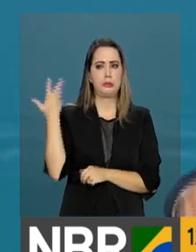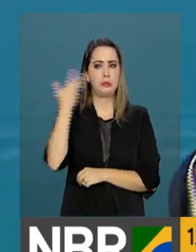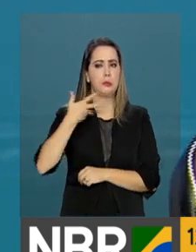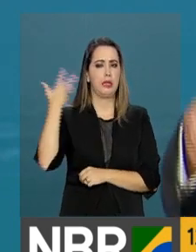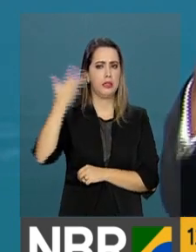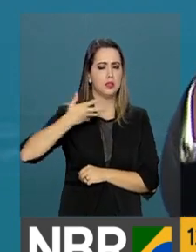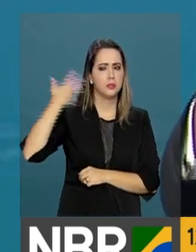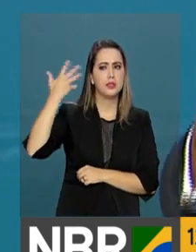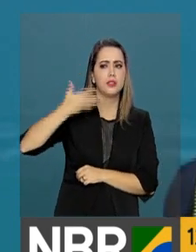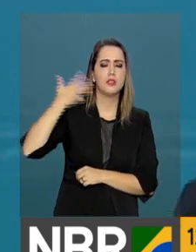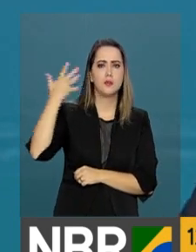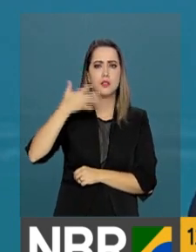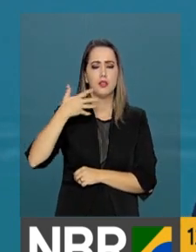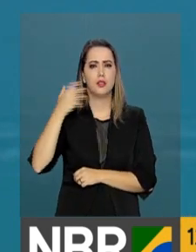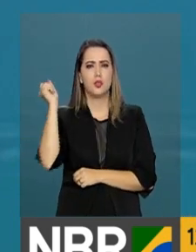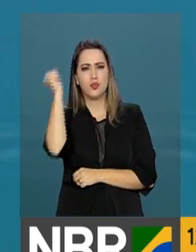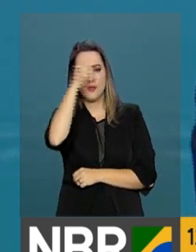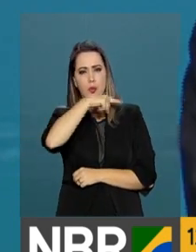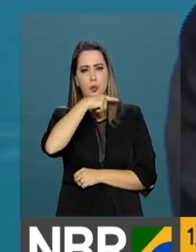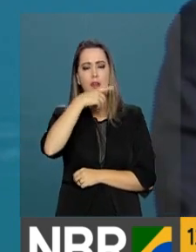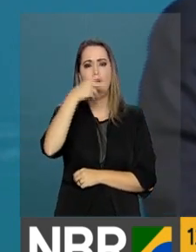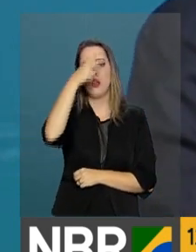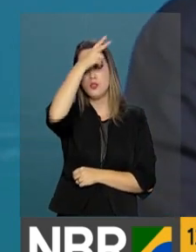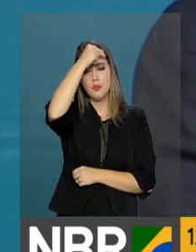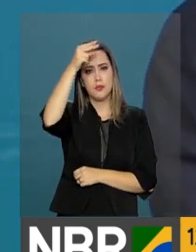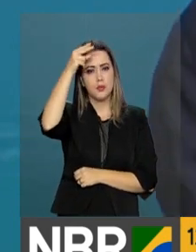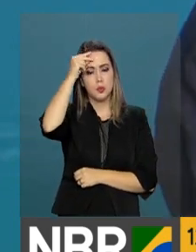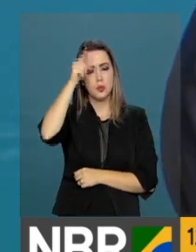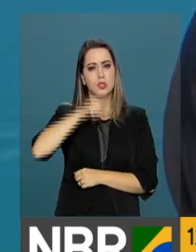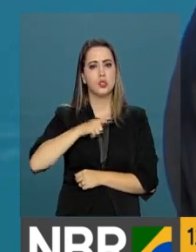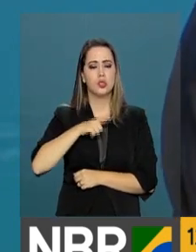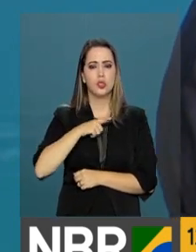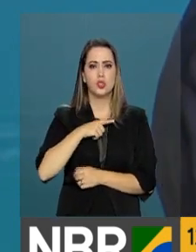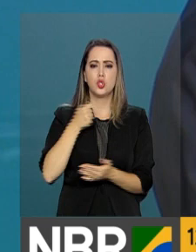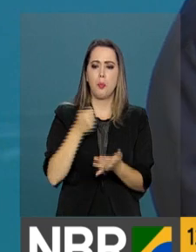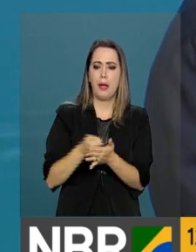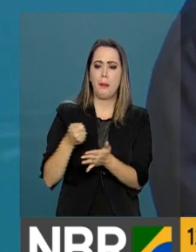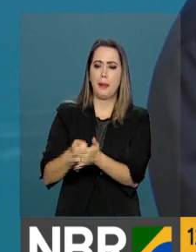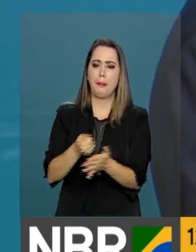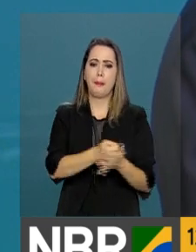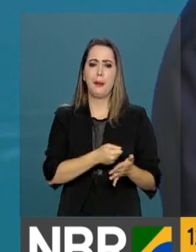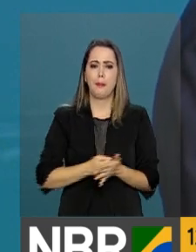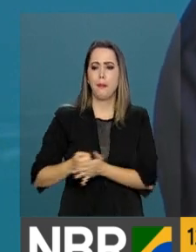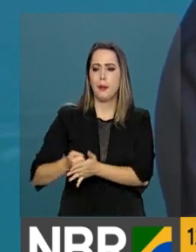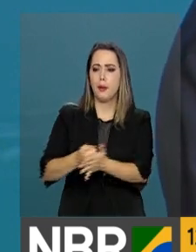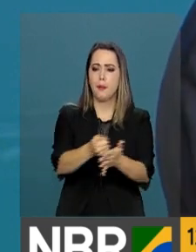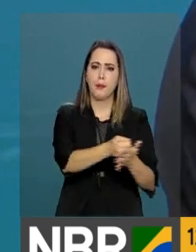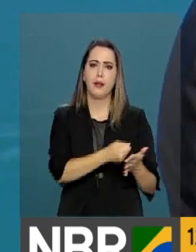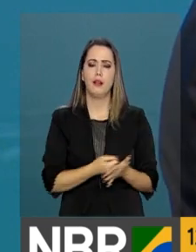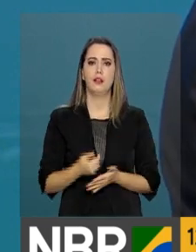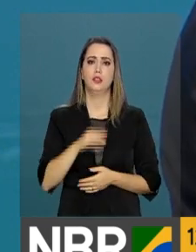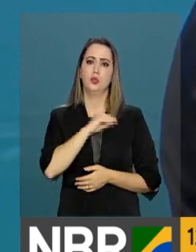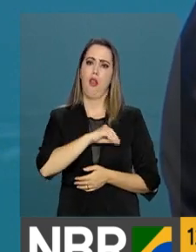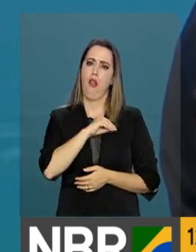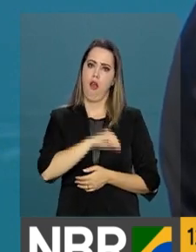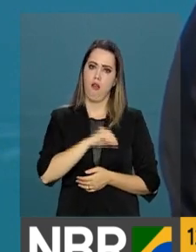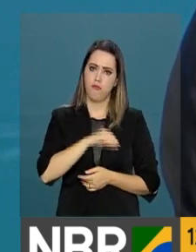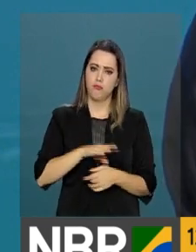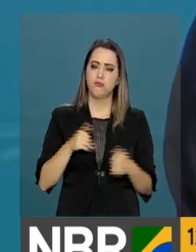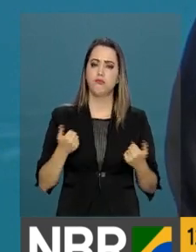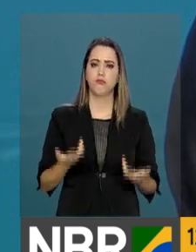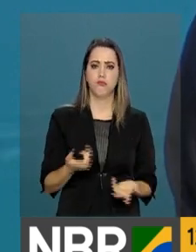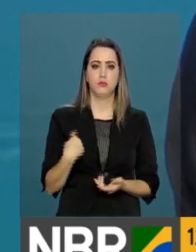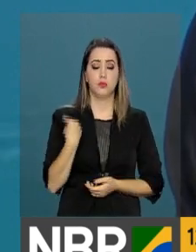para fechar o seu balanço e naturalmente pagar o 13º salário, nós levamos adiante a